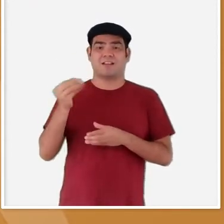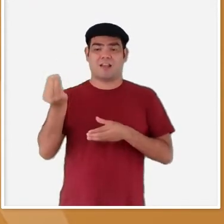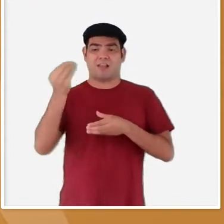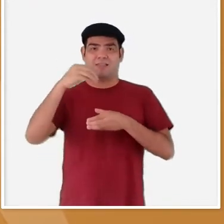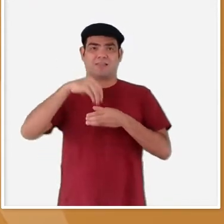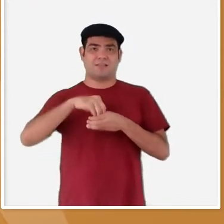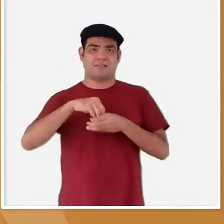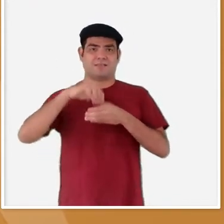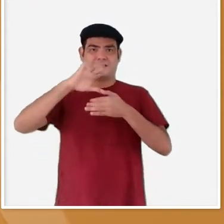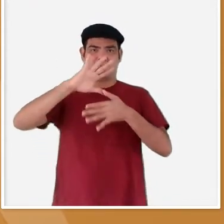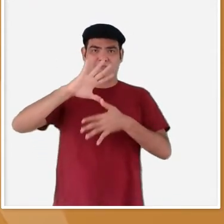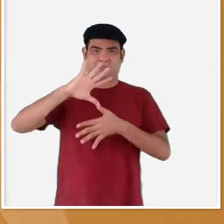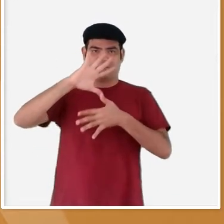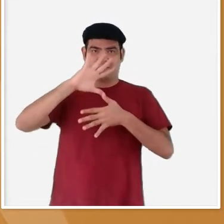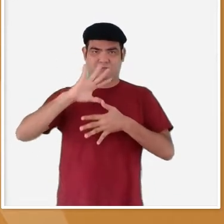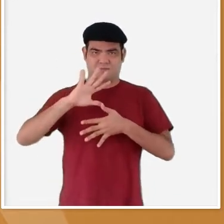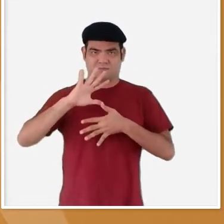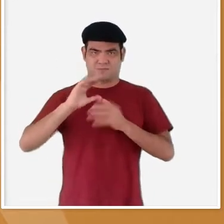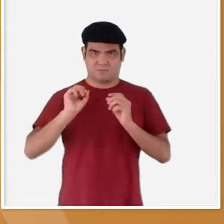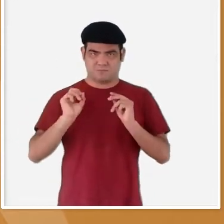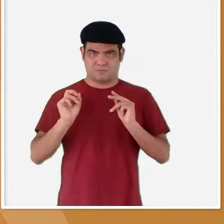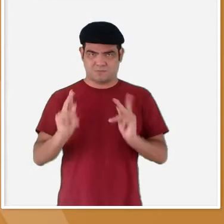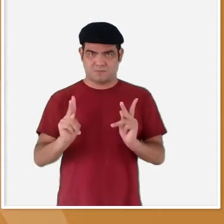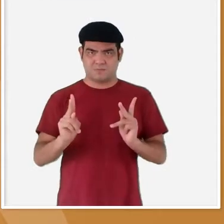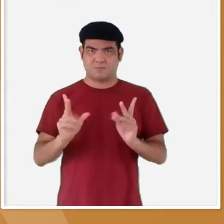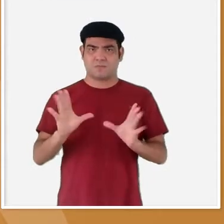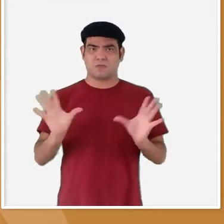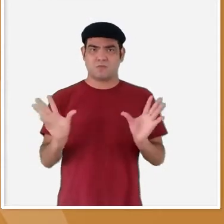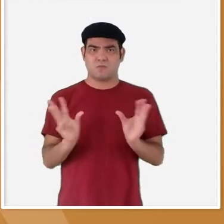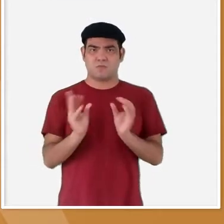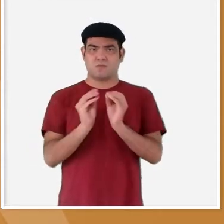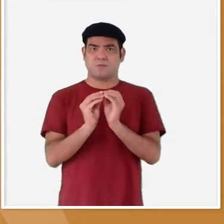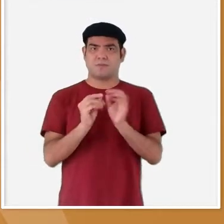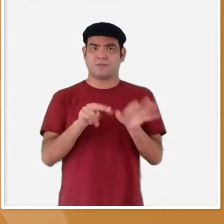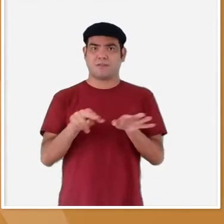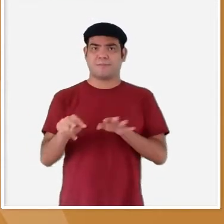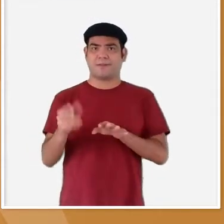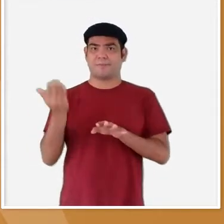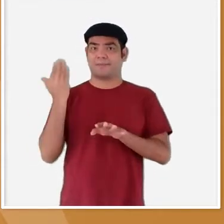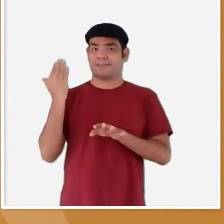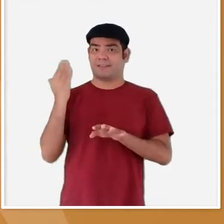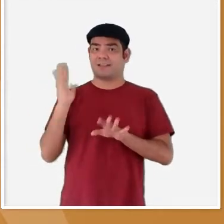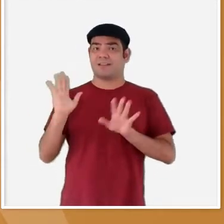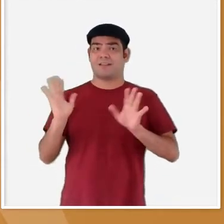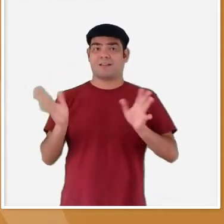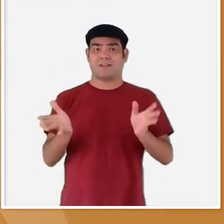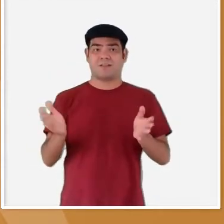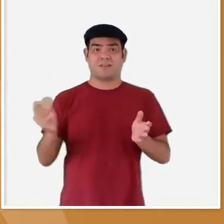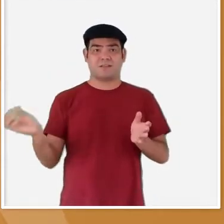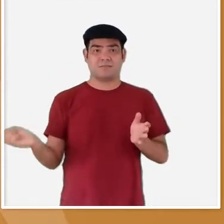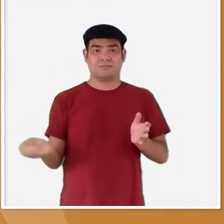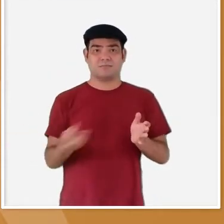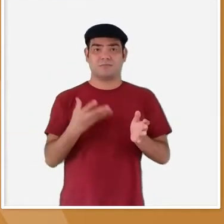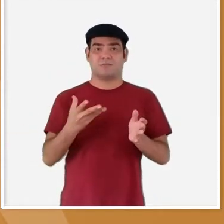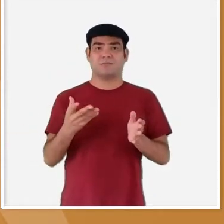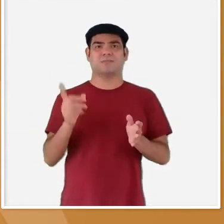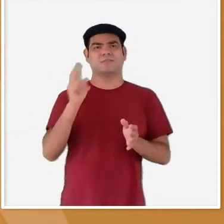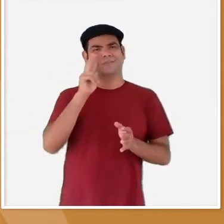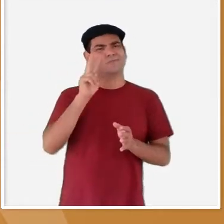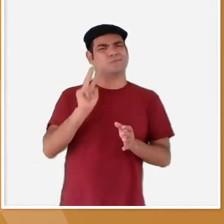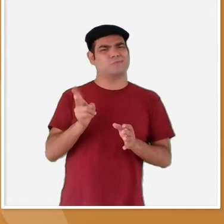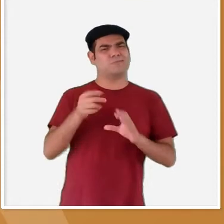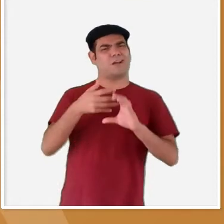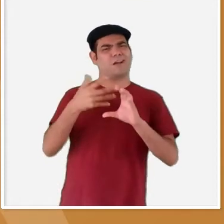ok? Então esse foi o nosso resuminho da semana passada, da aula da semana passada, né? Nós vimos as características gerais da